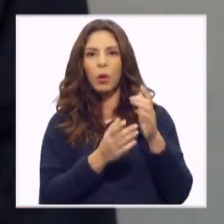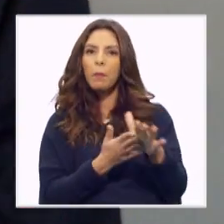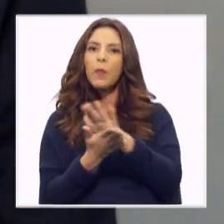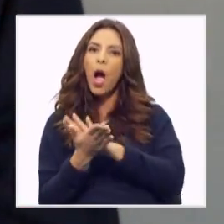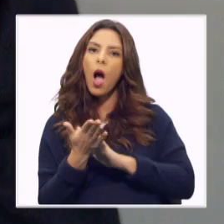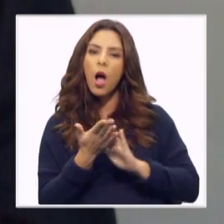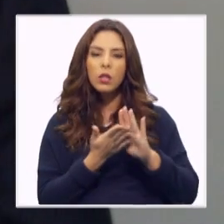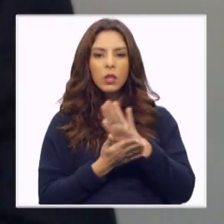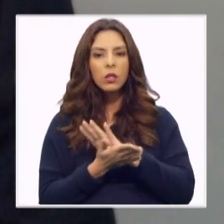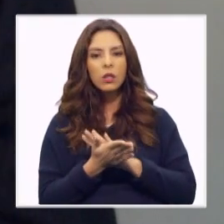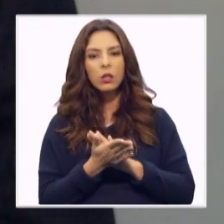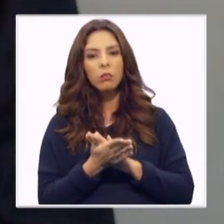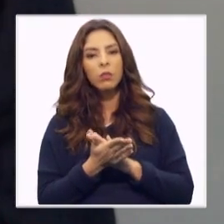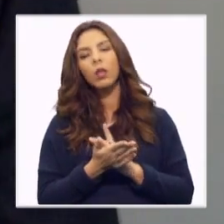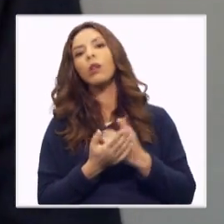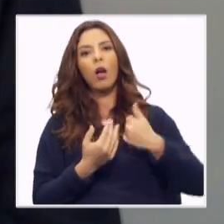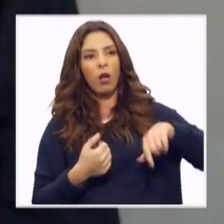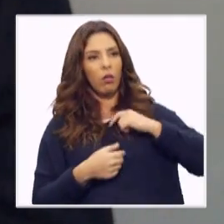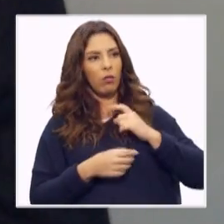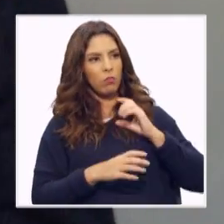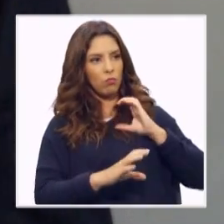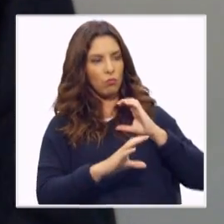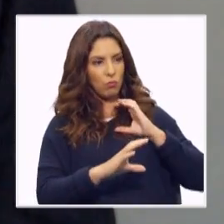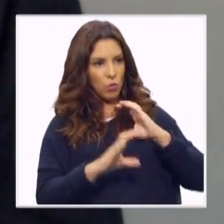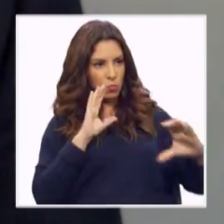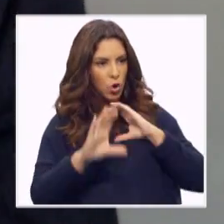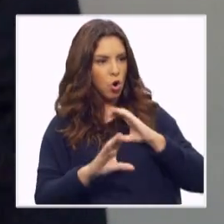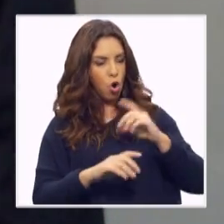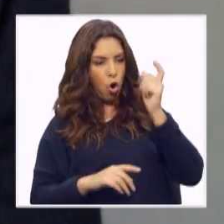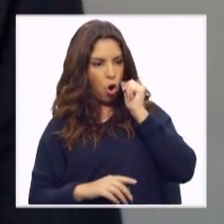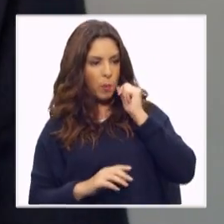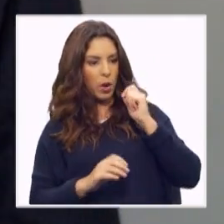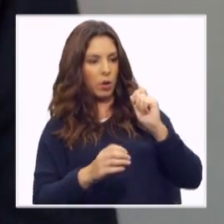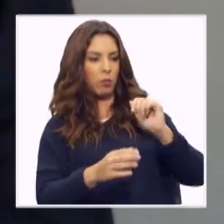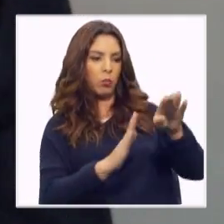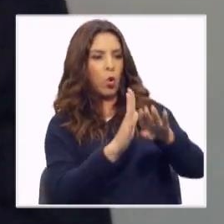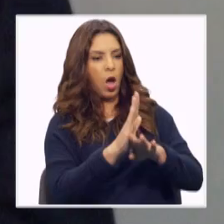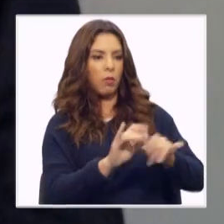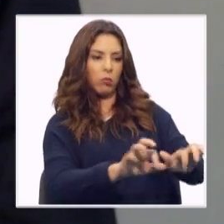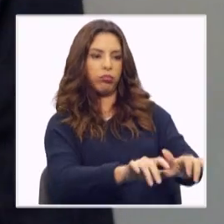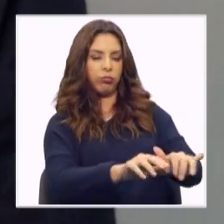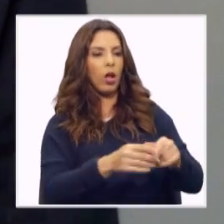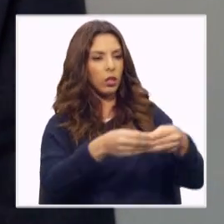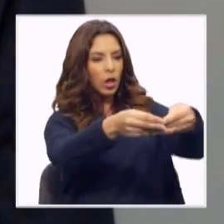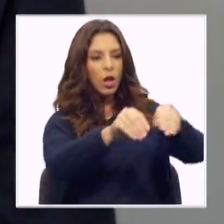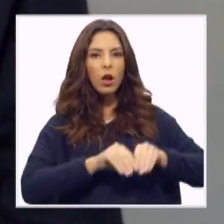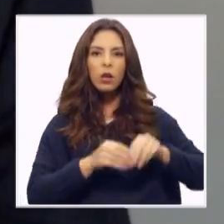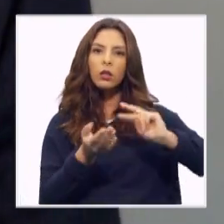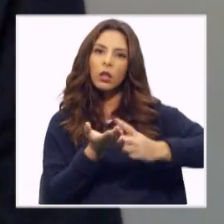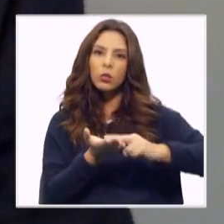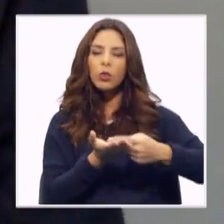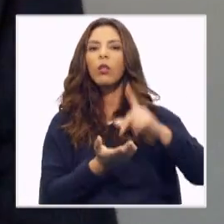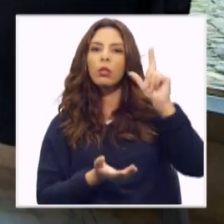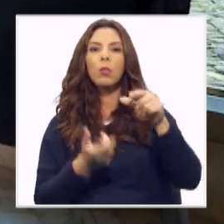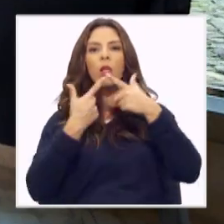desafios básicos, que é continuar a perceber cada vez mais como melhorar a interação entre homem e máquina, sobretudo na área da tradução